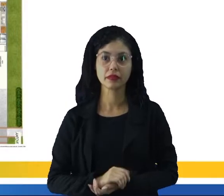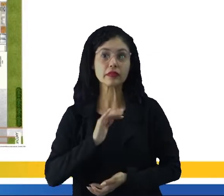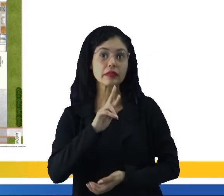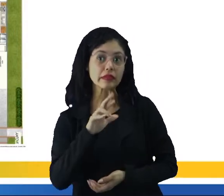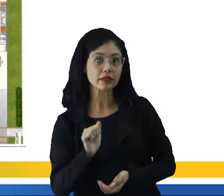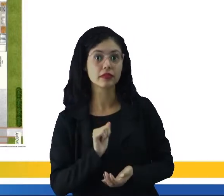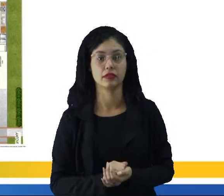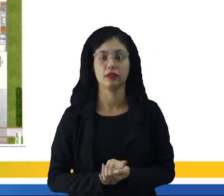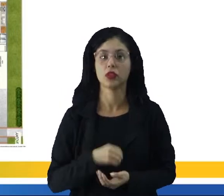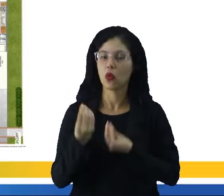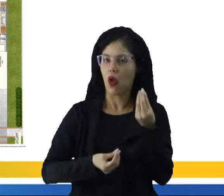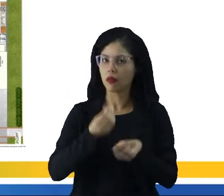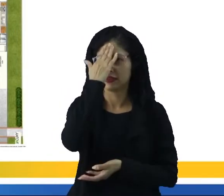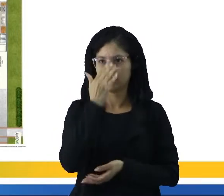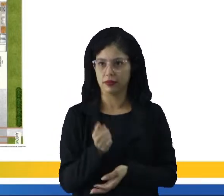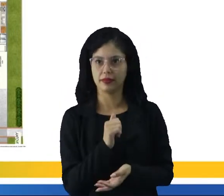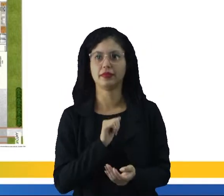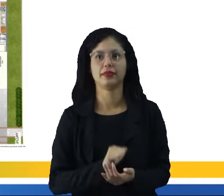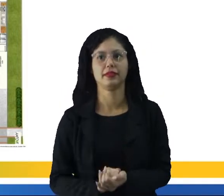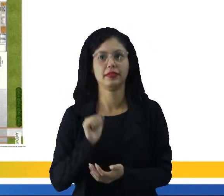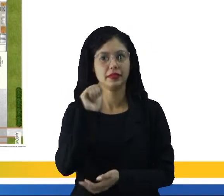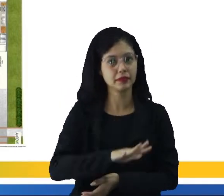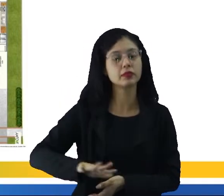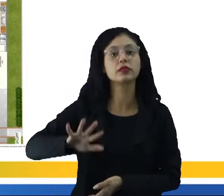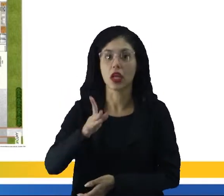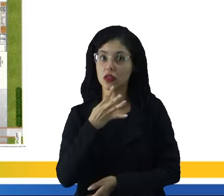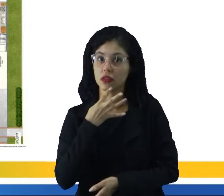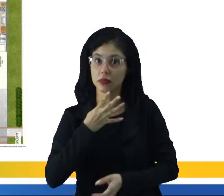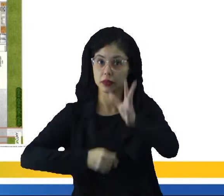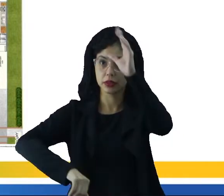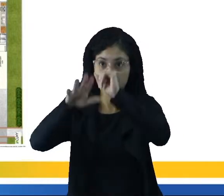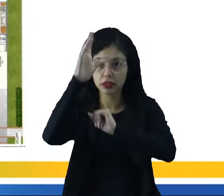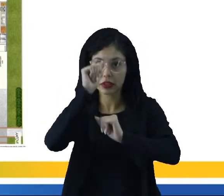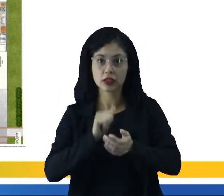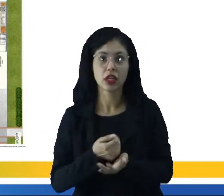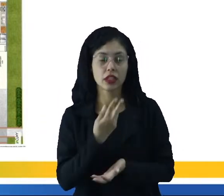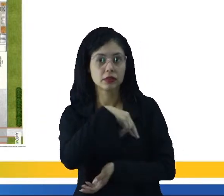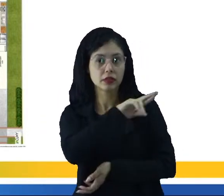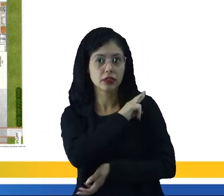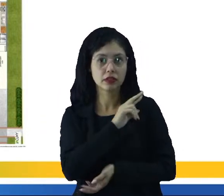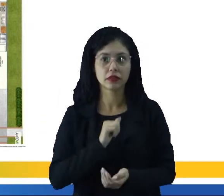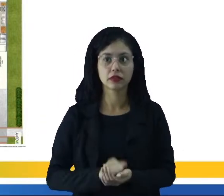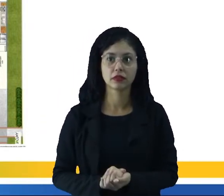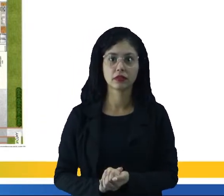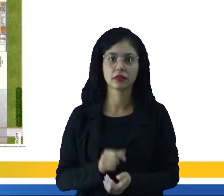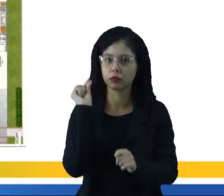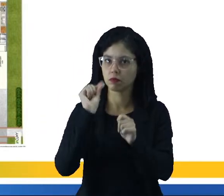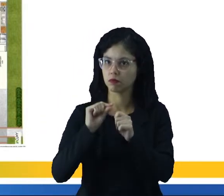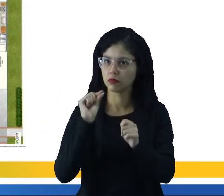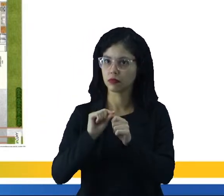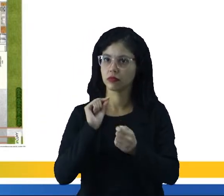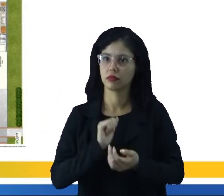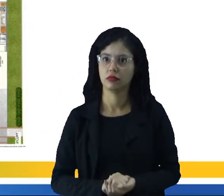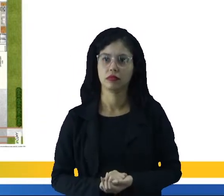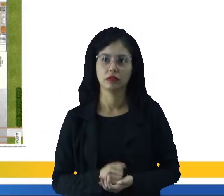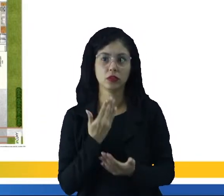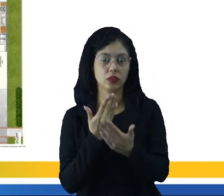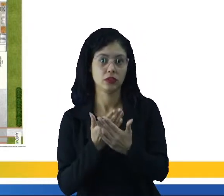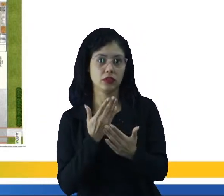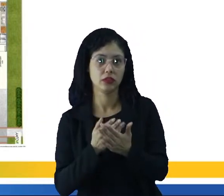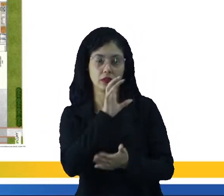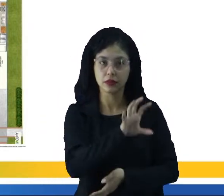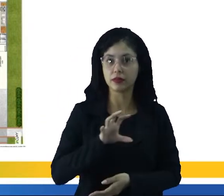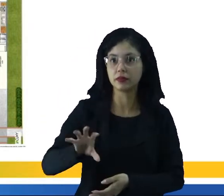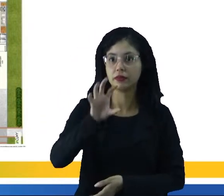a cartografia, como sabemos, é a área do conhecimento responsável pela elaboração e